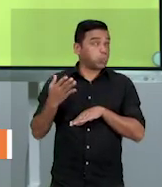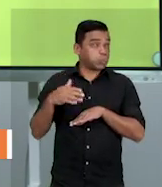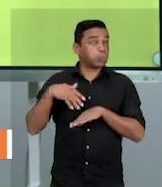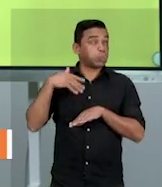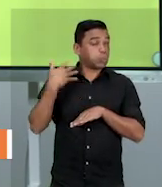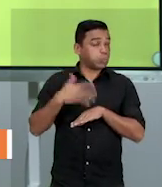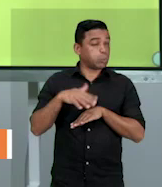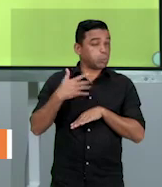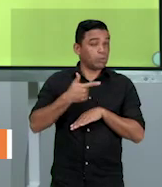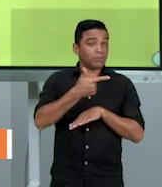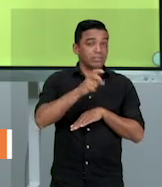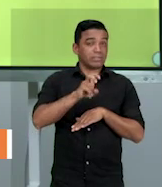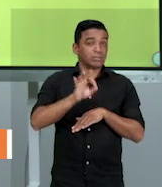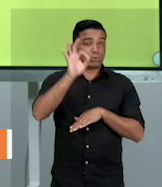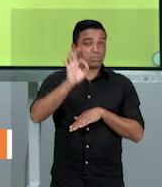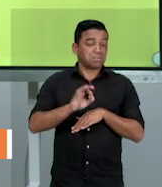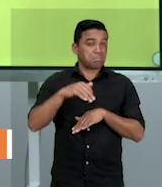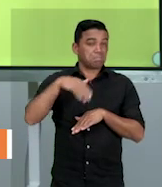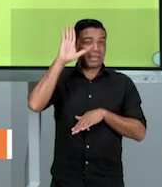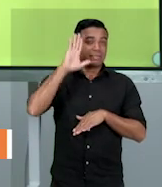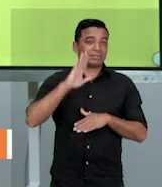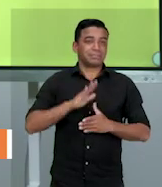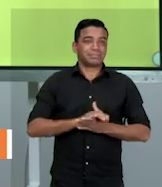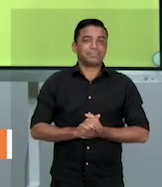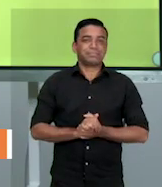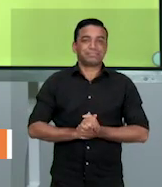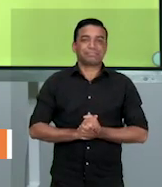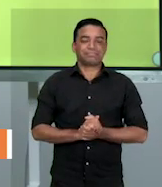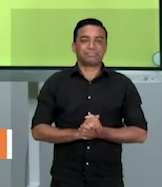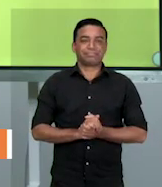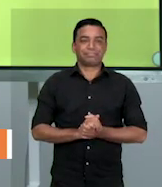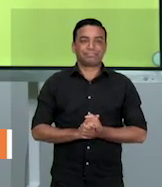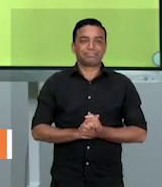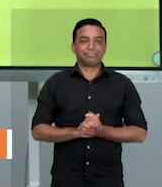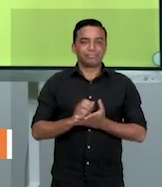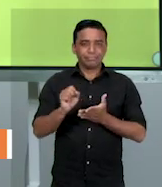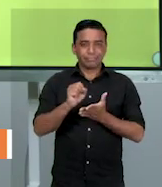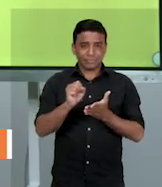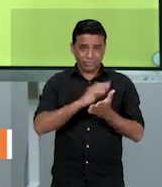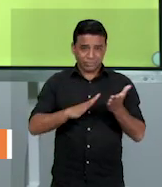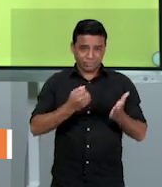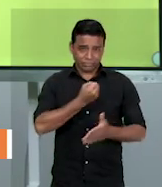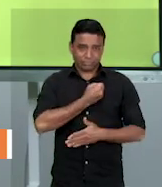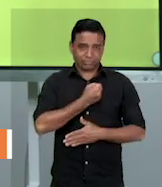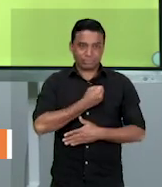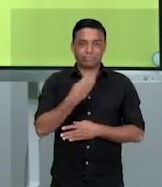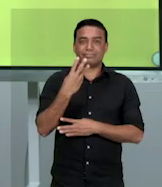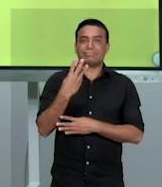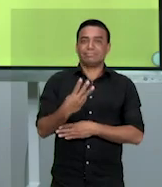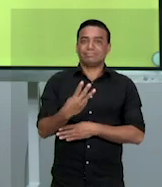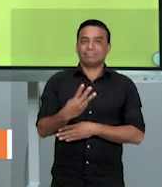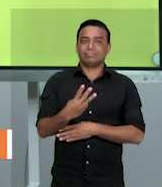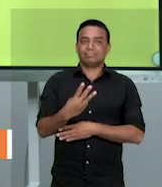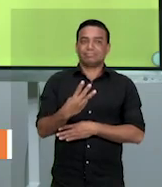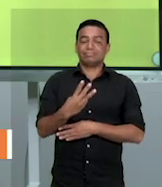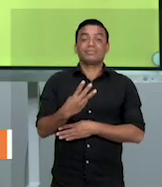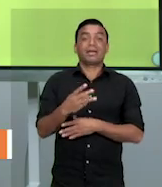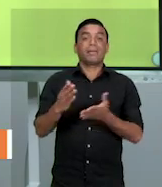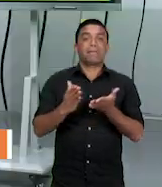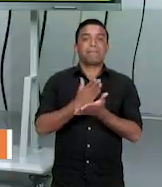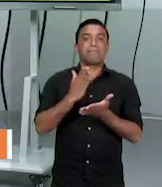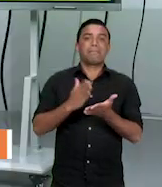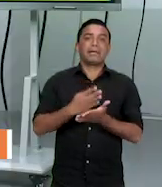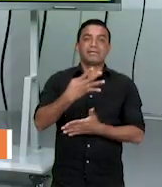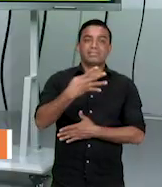foi 25% a mais. O exercício 3, que está na página